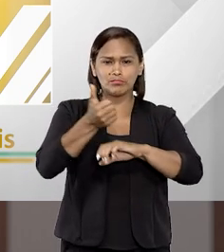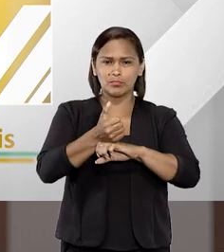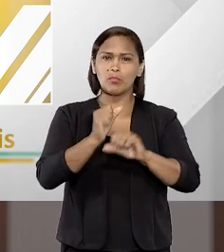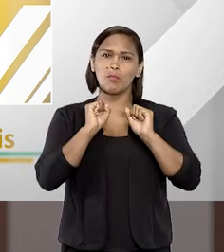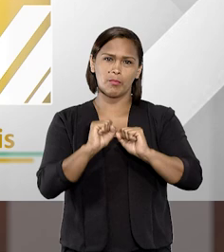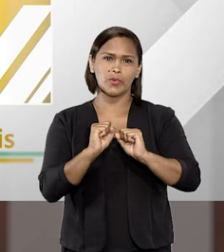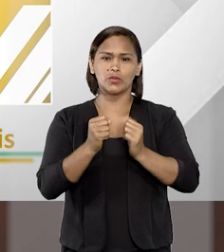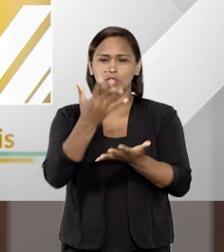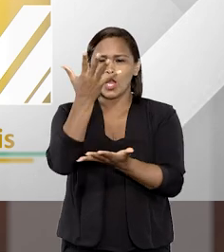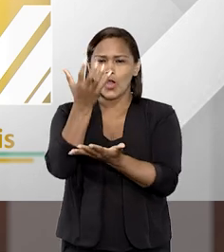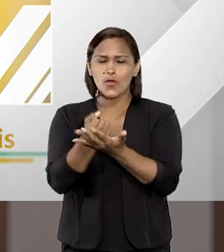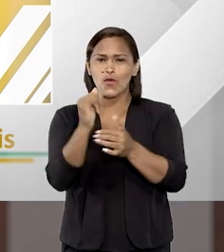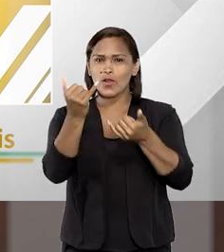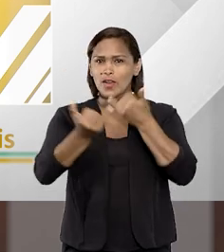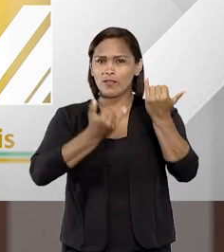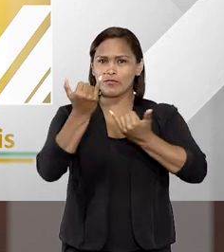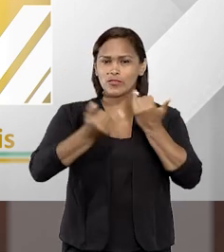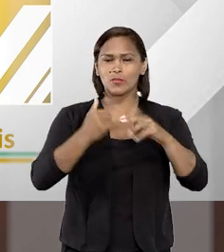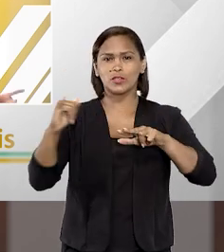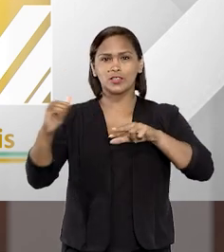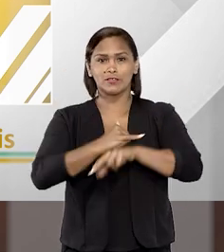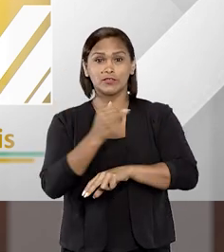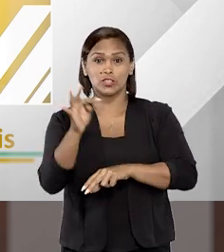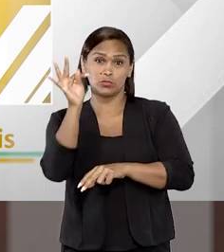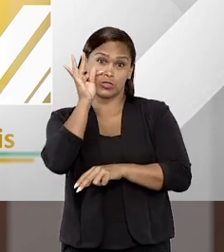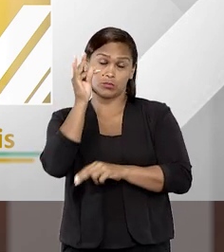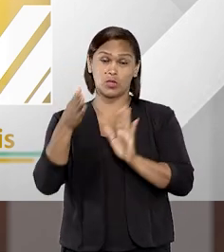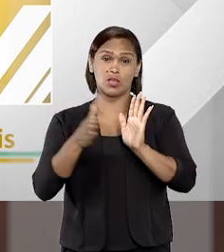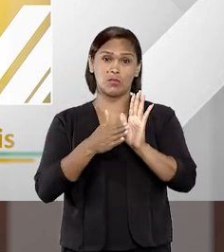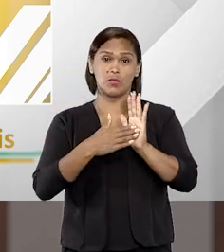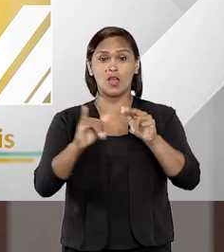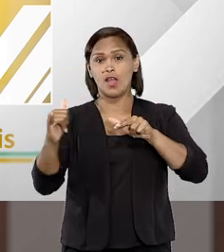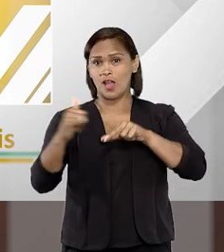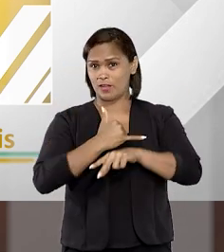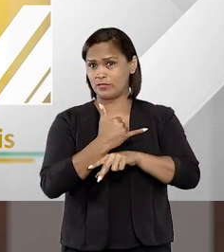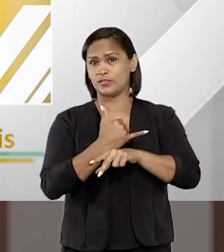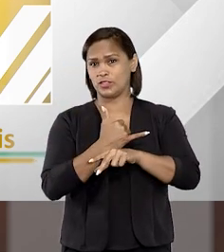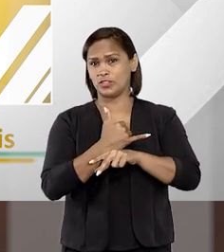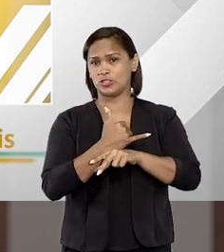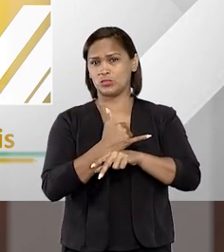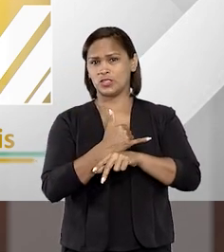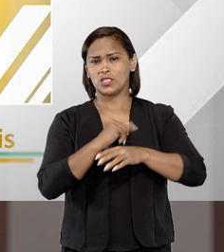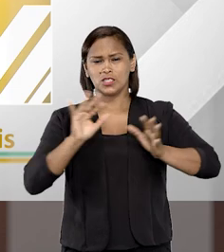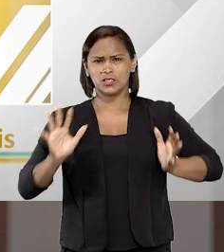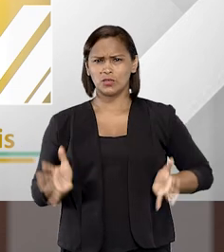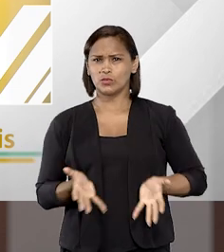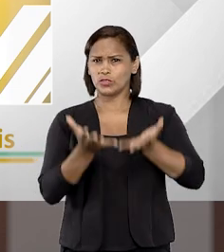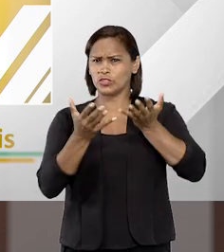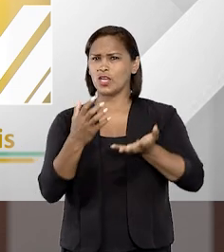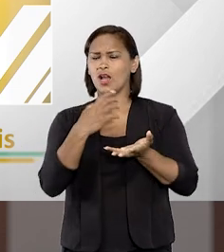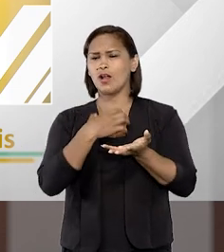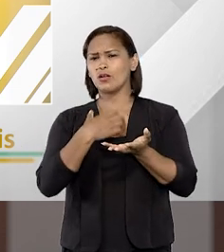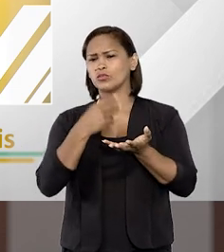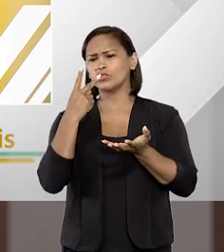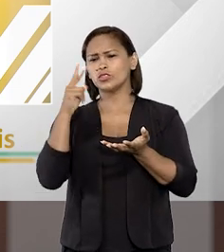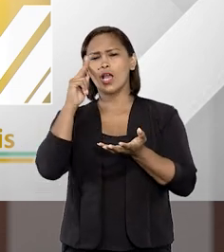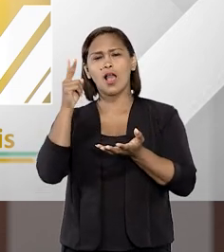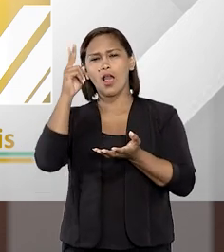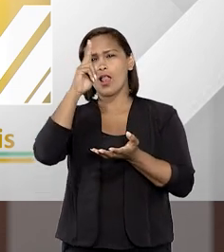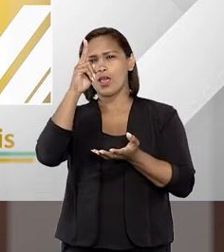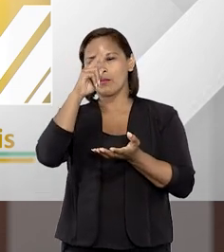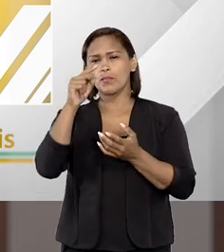atentos a colher informações das vítimas EA propósito né as vítimas são instigados de alguma forma a se